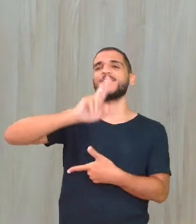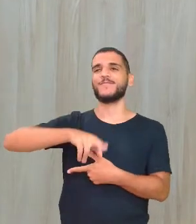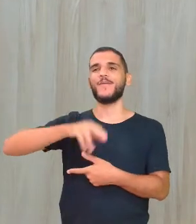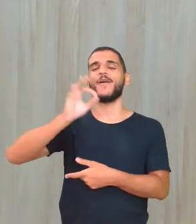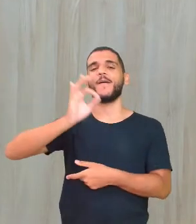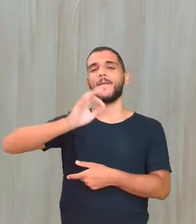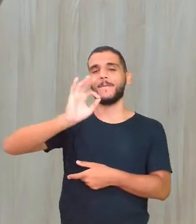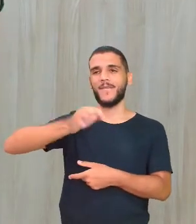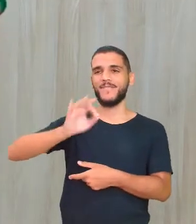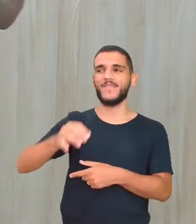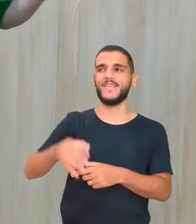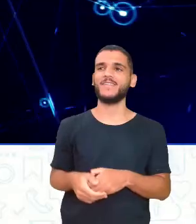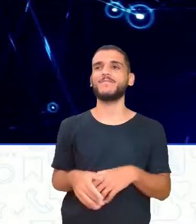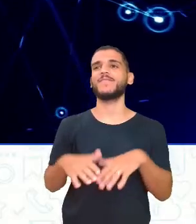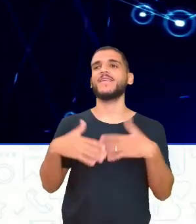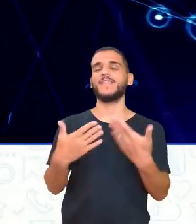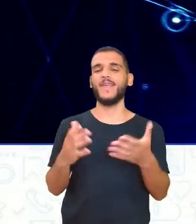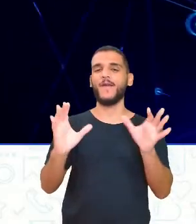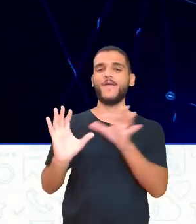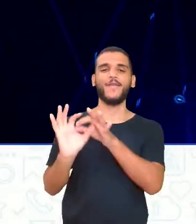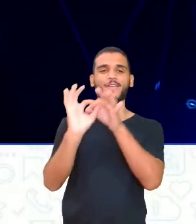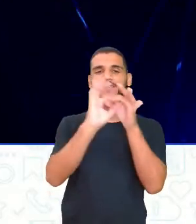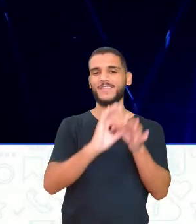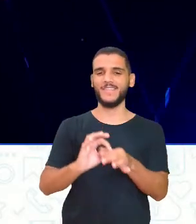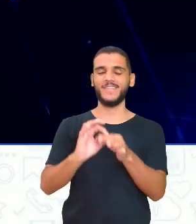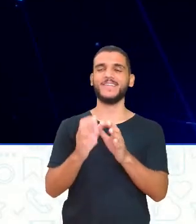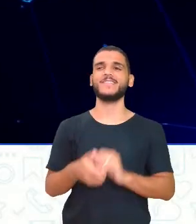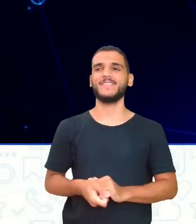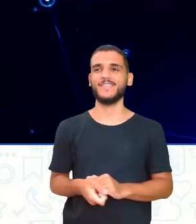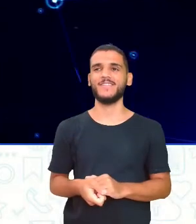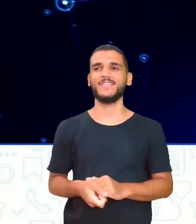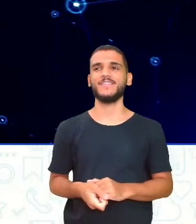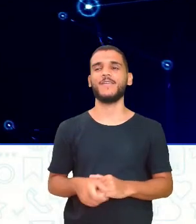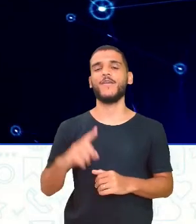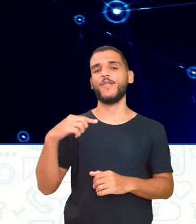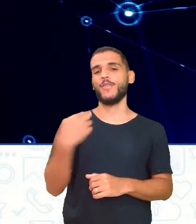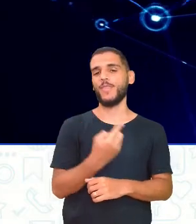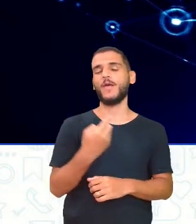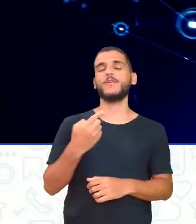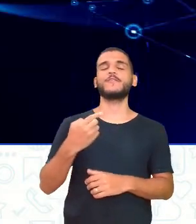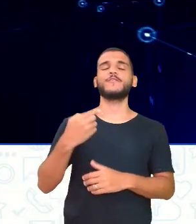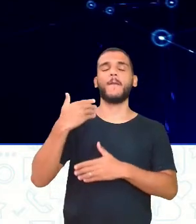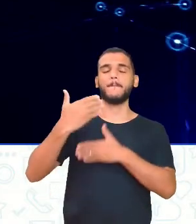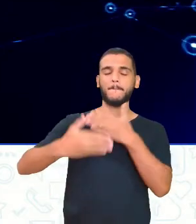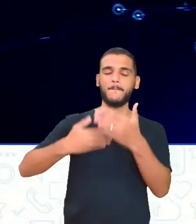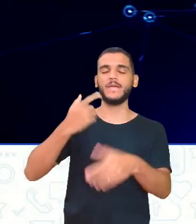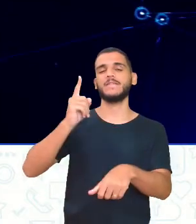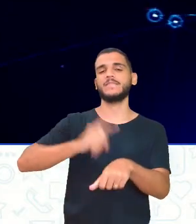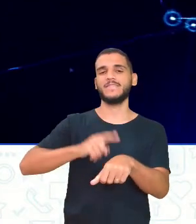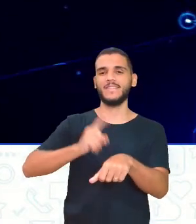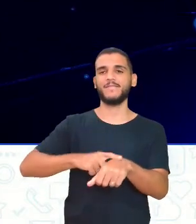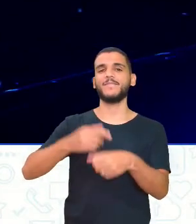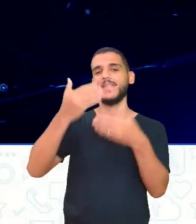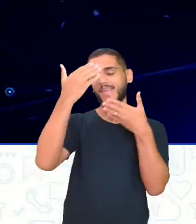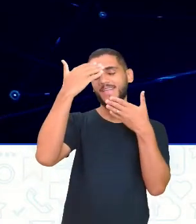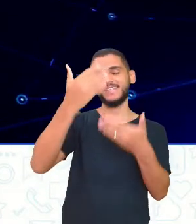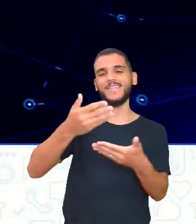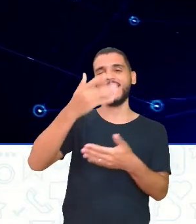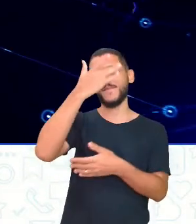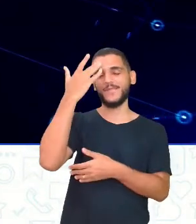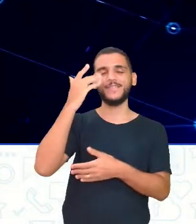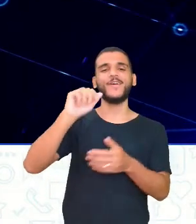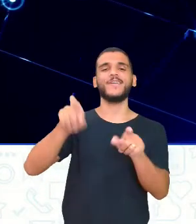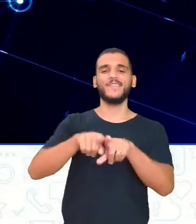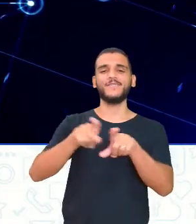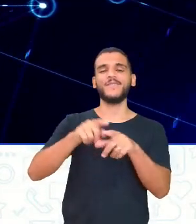perfeitinho. E nessas ligações, a gente passou bastante de tempo. Então, eu estou agradecendo ao pessoal